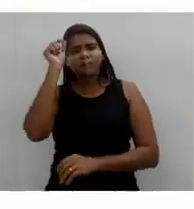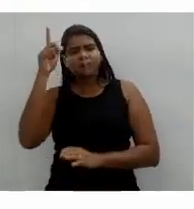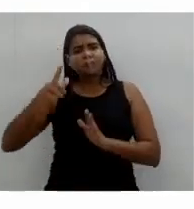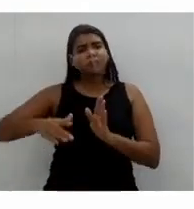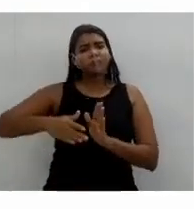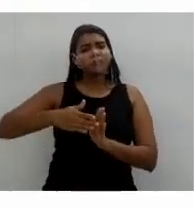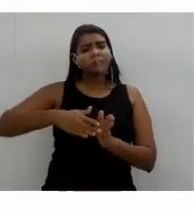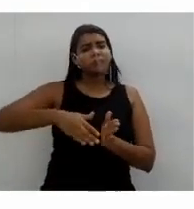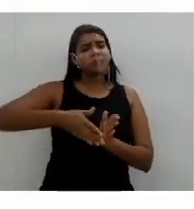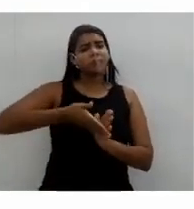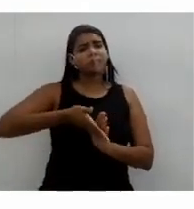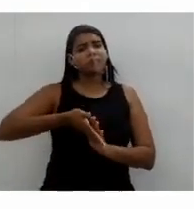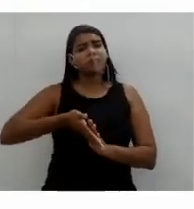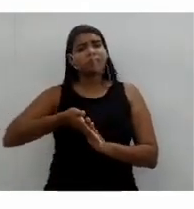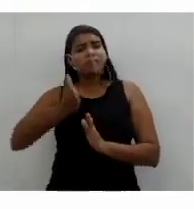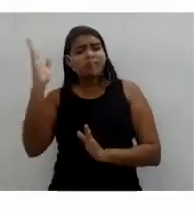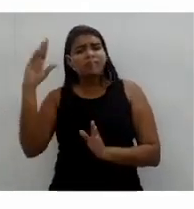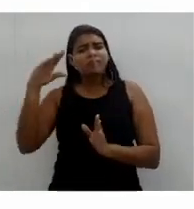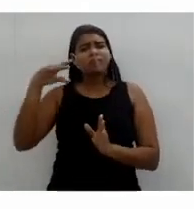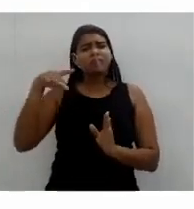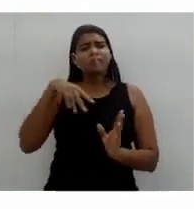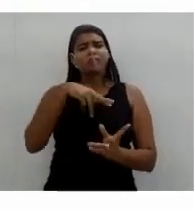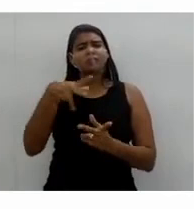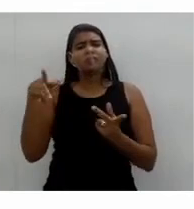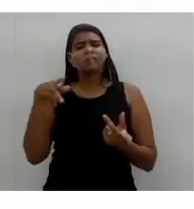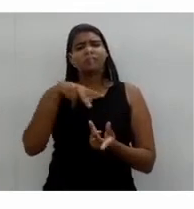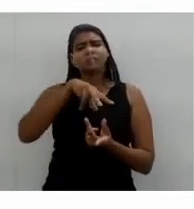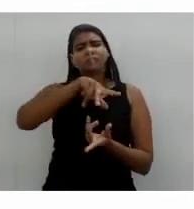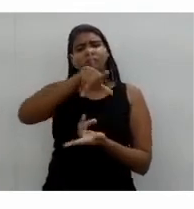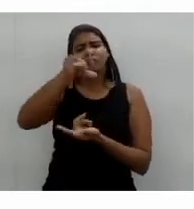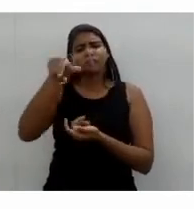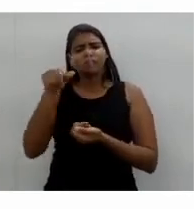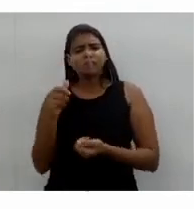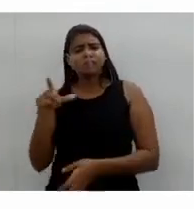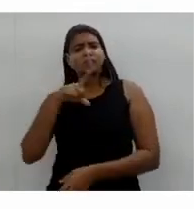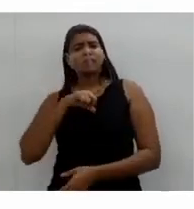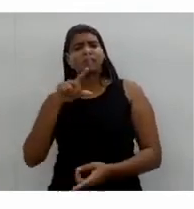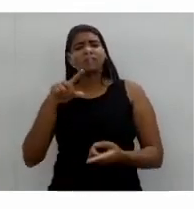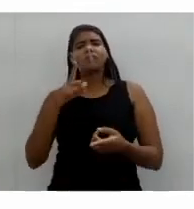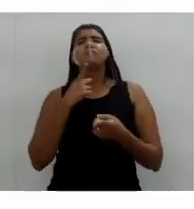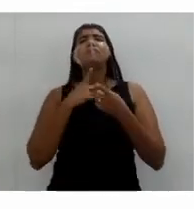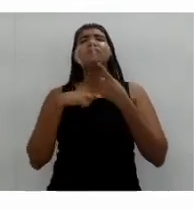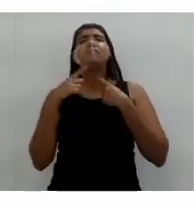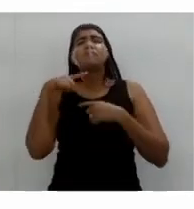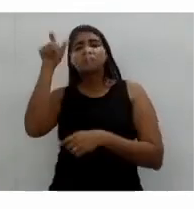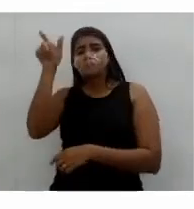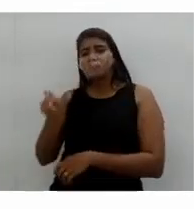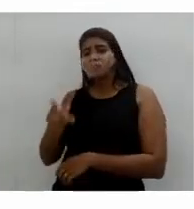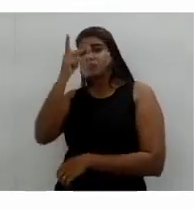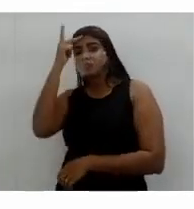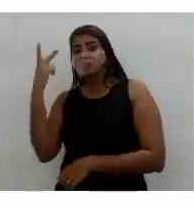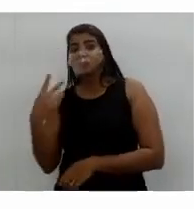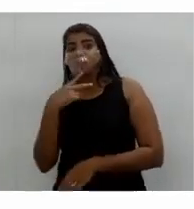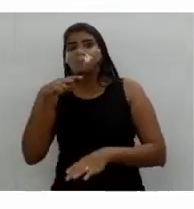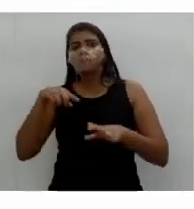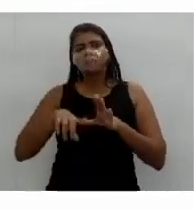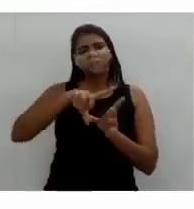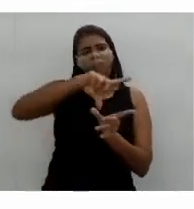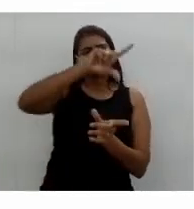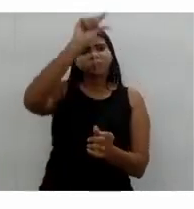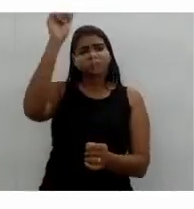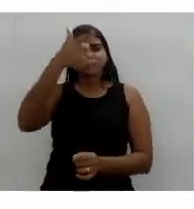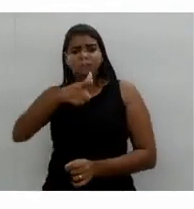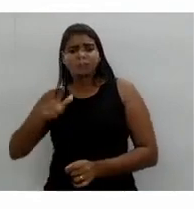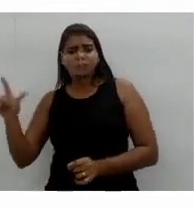viagem interplanetária, né? Então, a gente sabe que existe um desejo do ser humano de conhecer e de viajar para